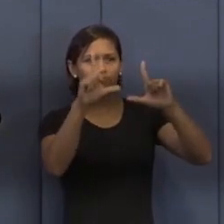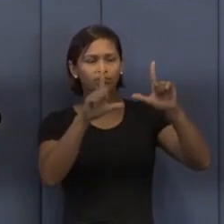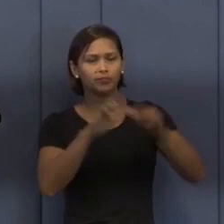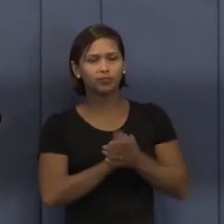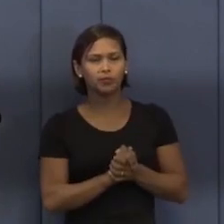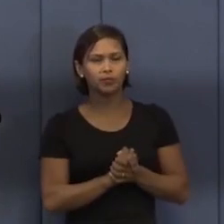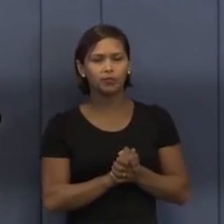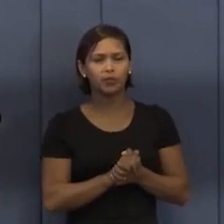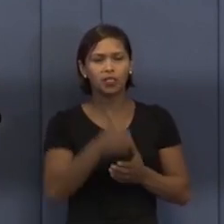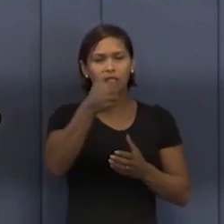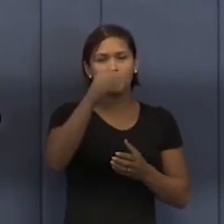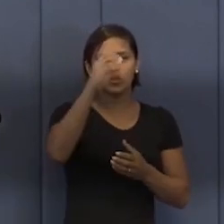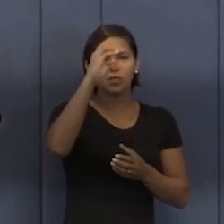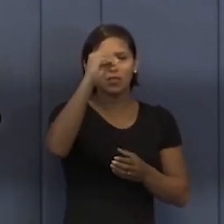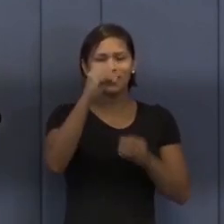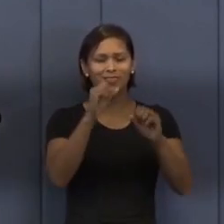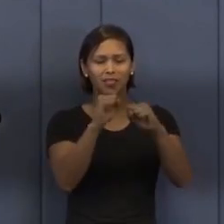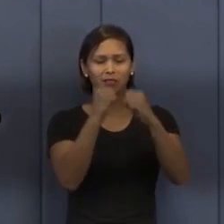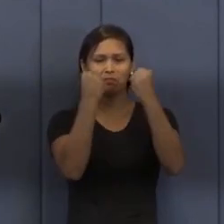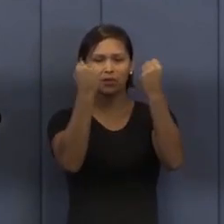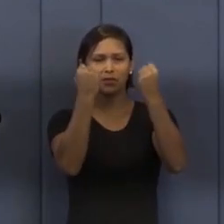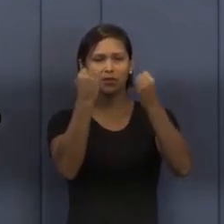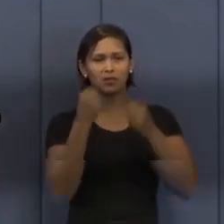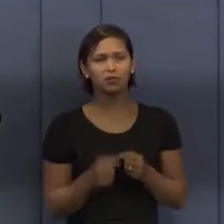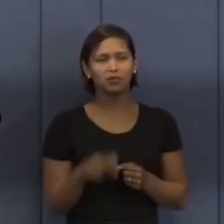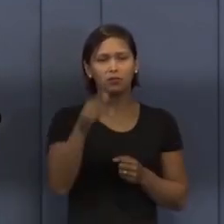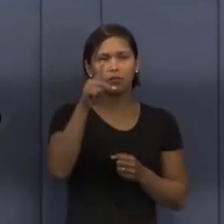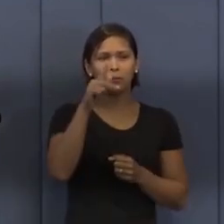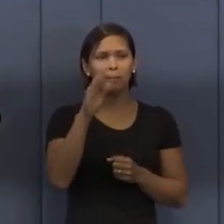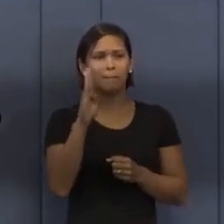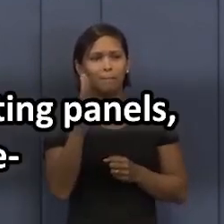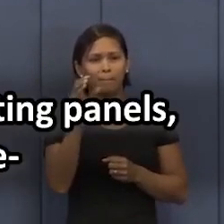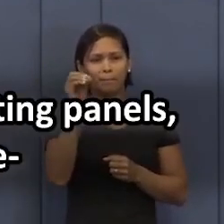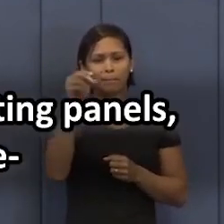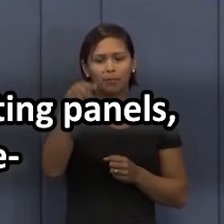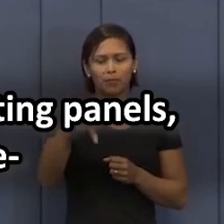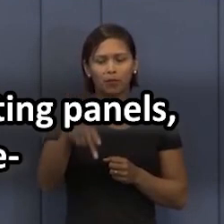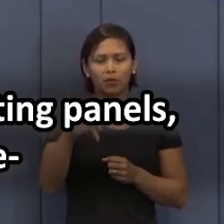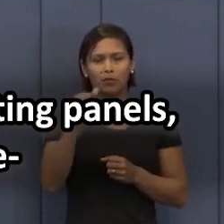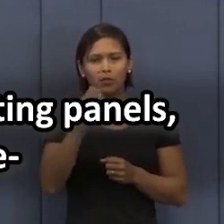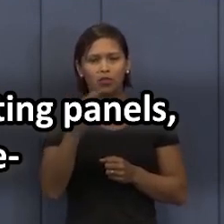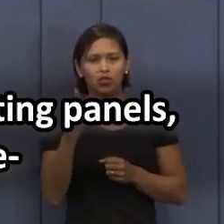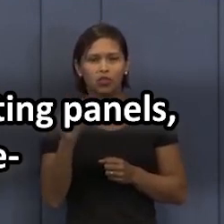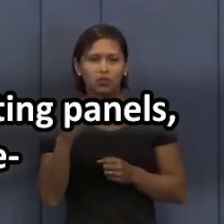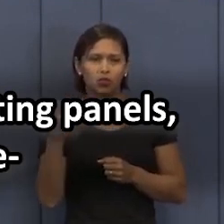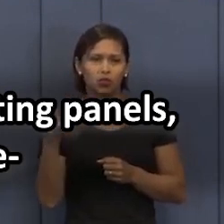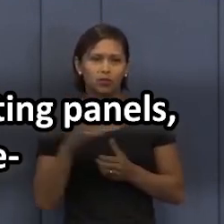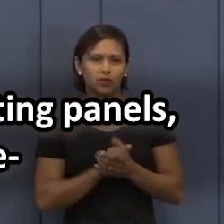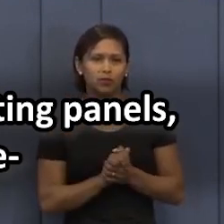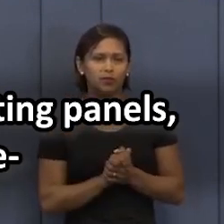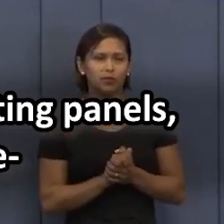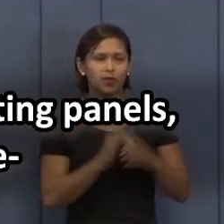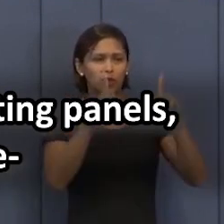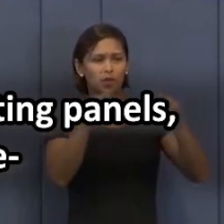Um dos painéis, que são os 10 pilares do bonapartismo, né? Um dos painéis, tem